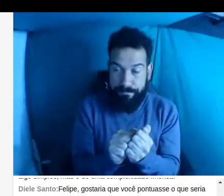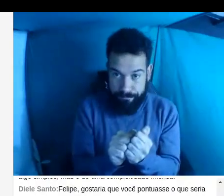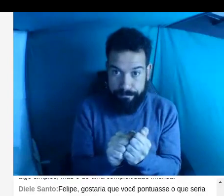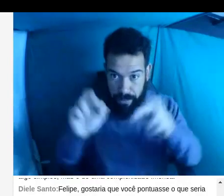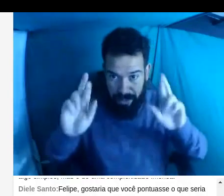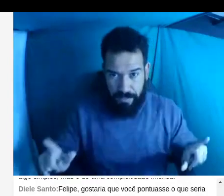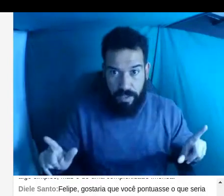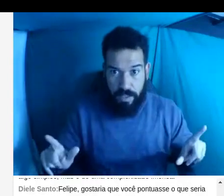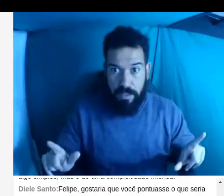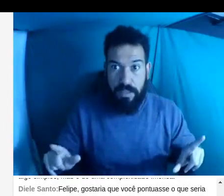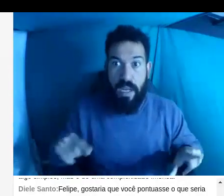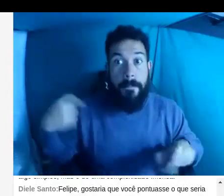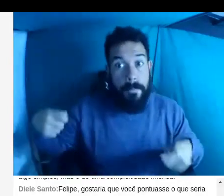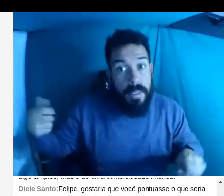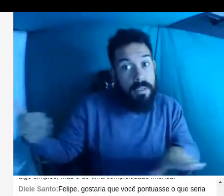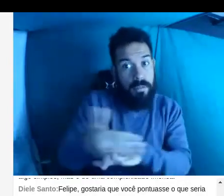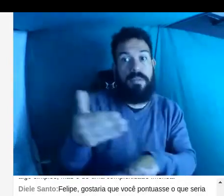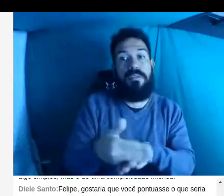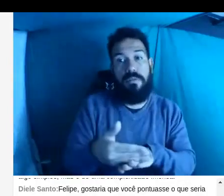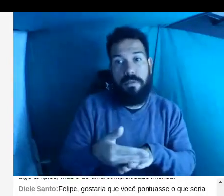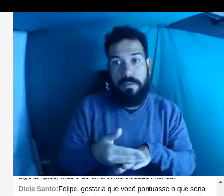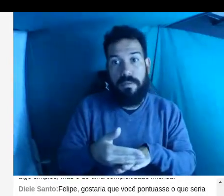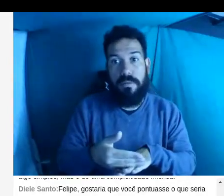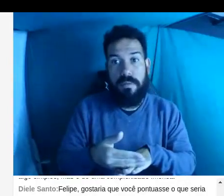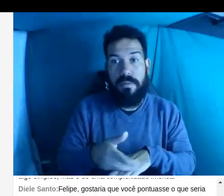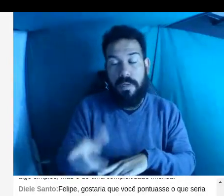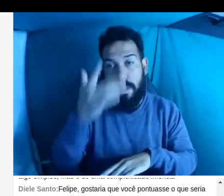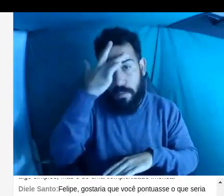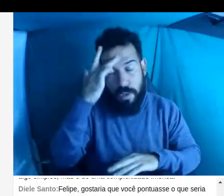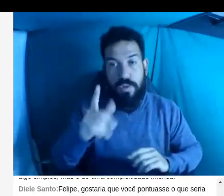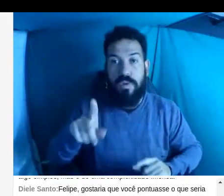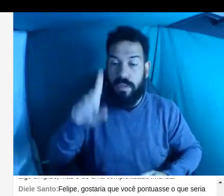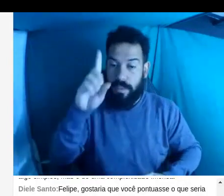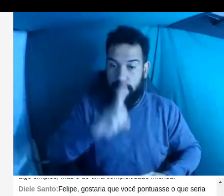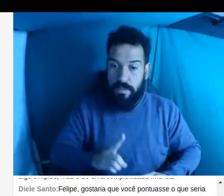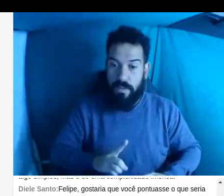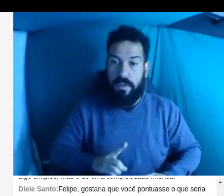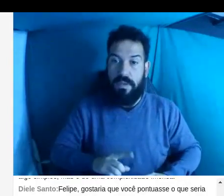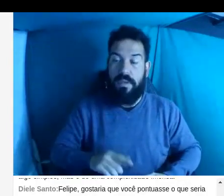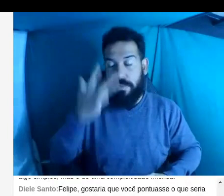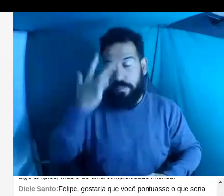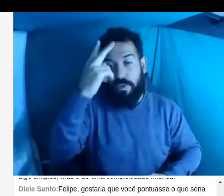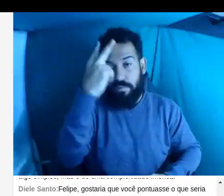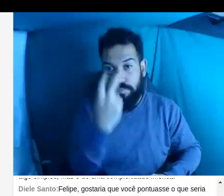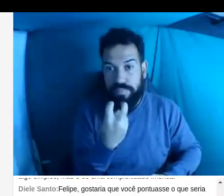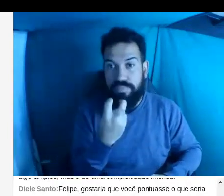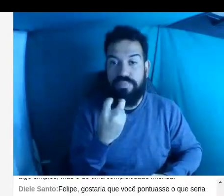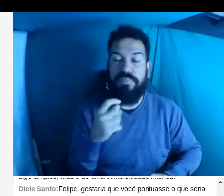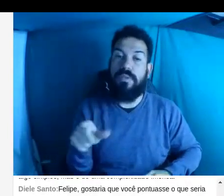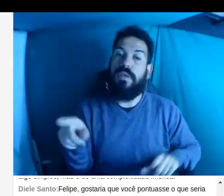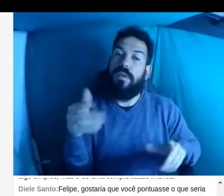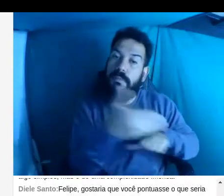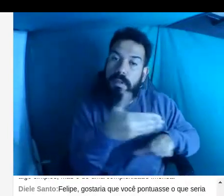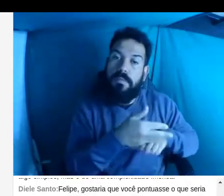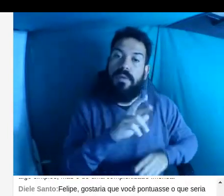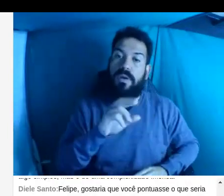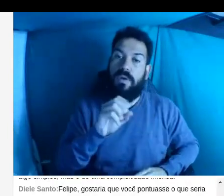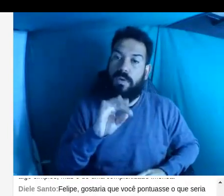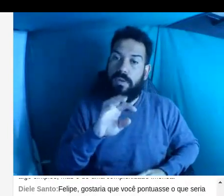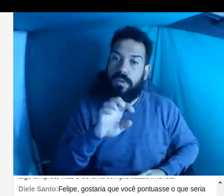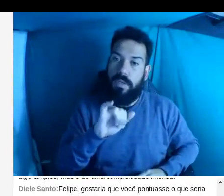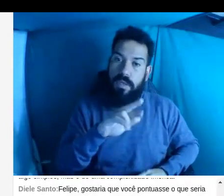E a participação da pessoa com deficiência visual, tanto nos roteiros e nas equipes de audiodescrição,